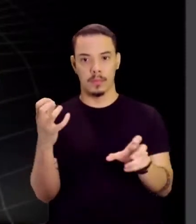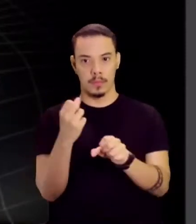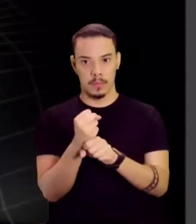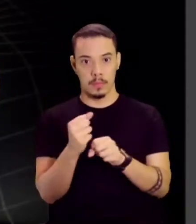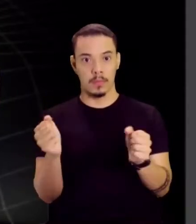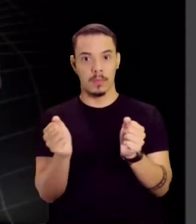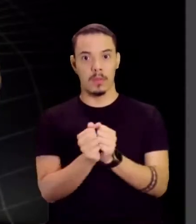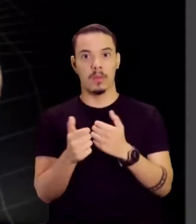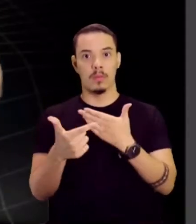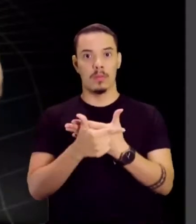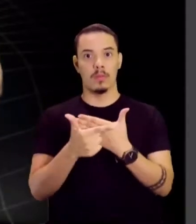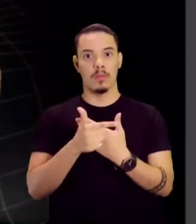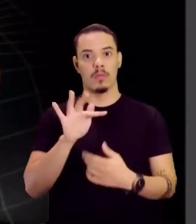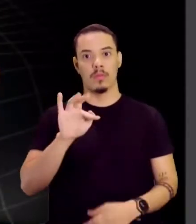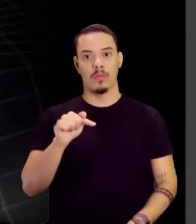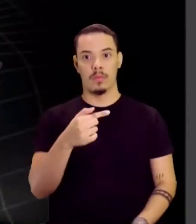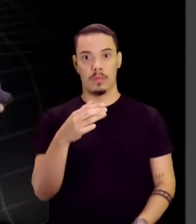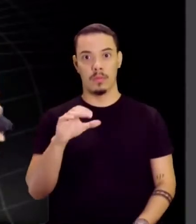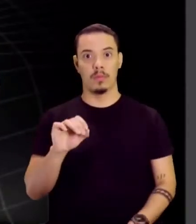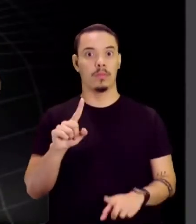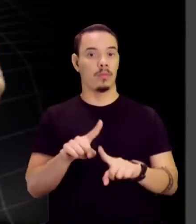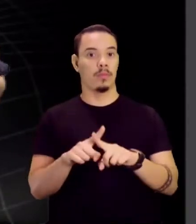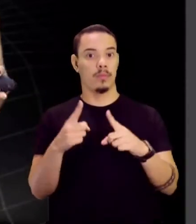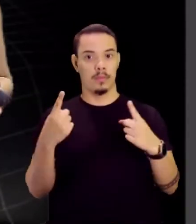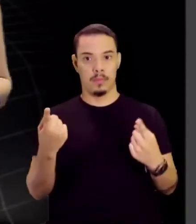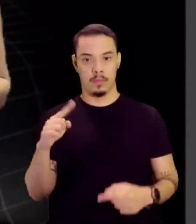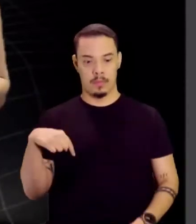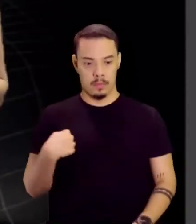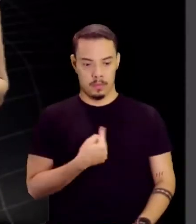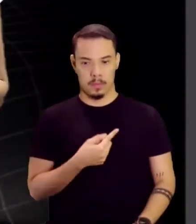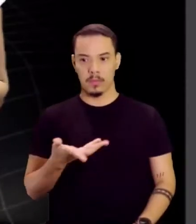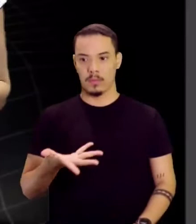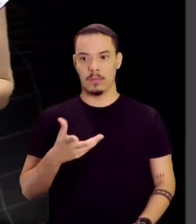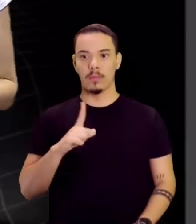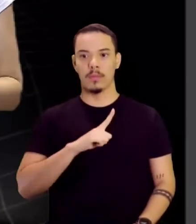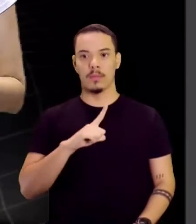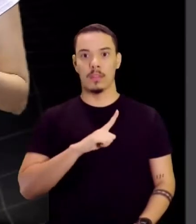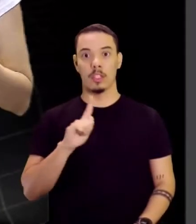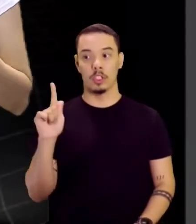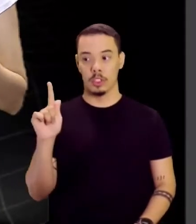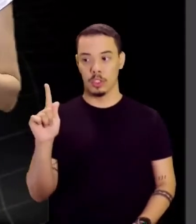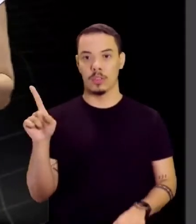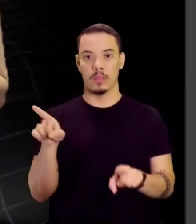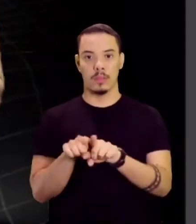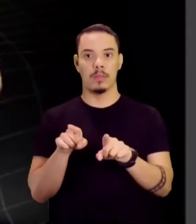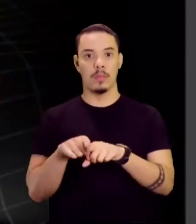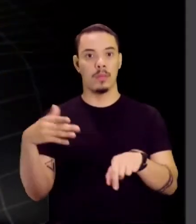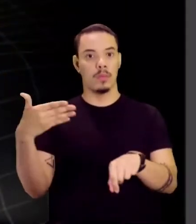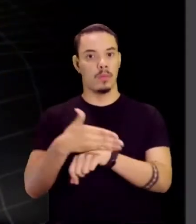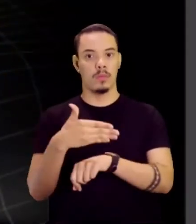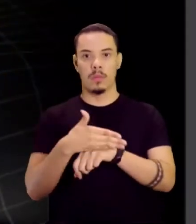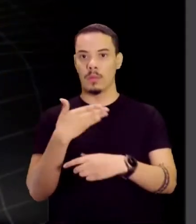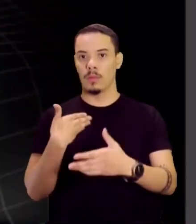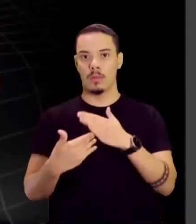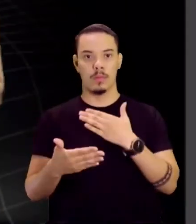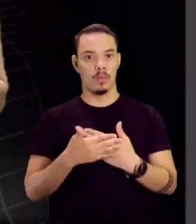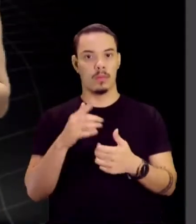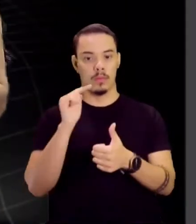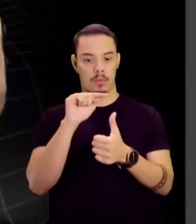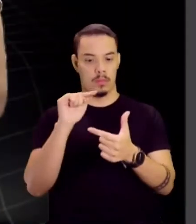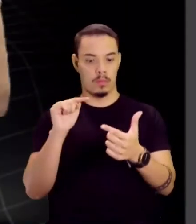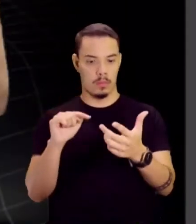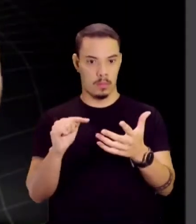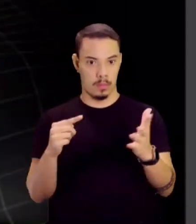pela função horária da velocidade. Mas a nossa aceleração ela tem um valor de g e ela é um valor constante em qualquer ponto, qualquer